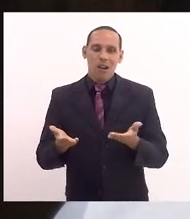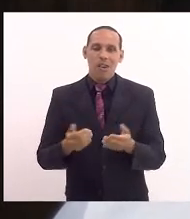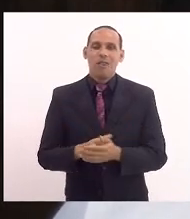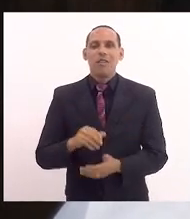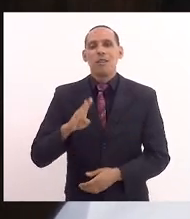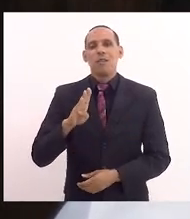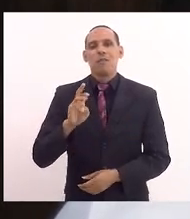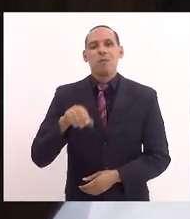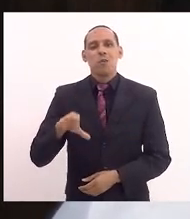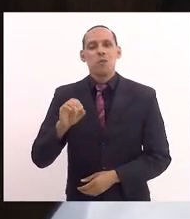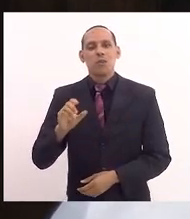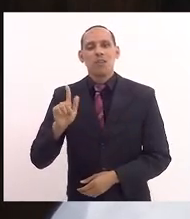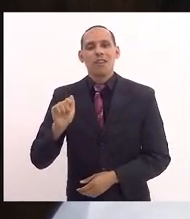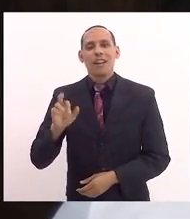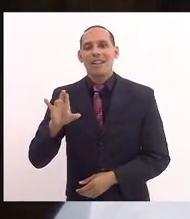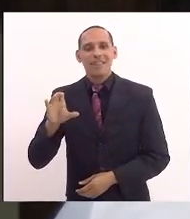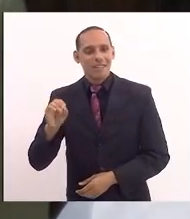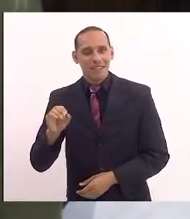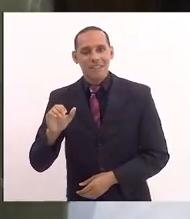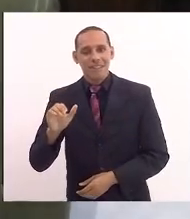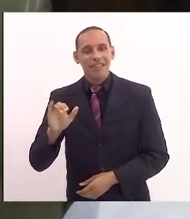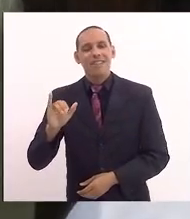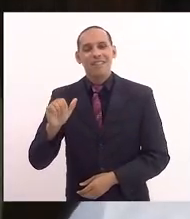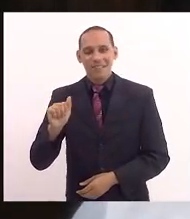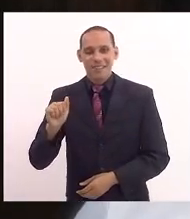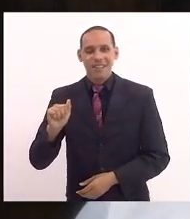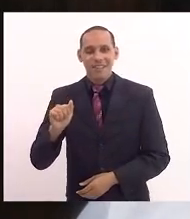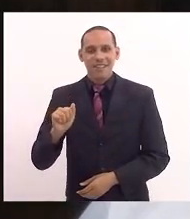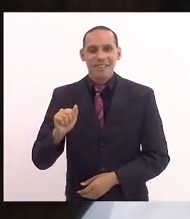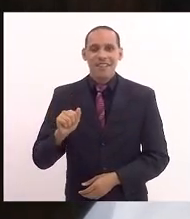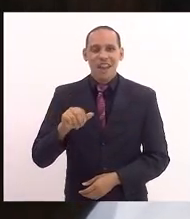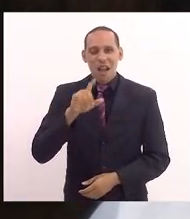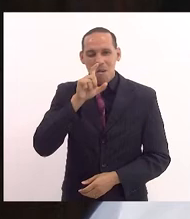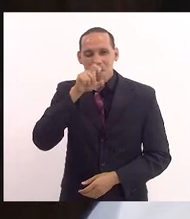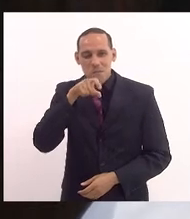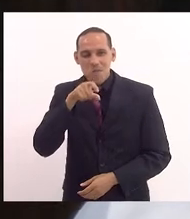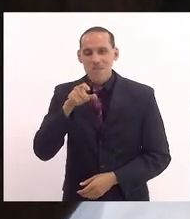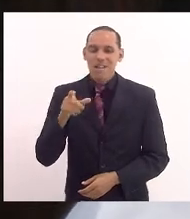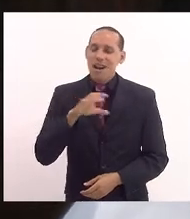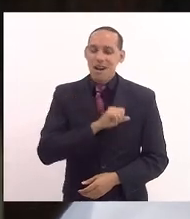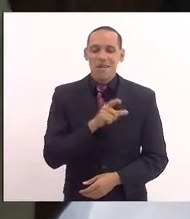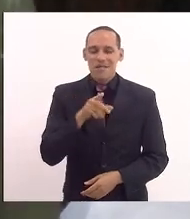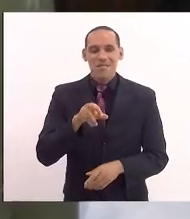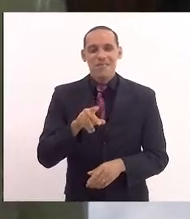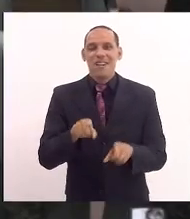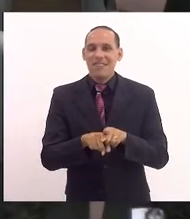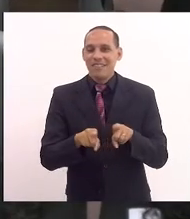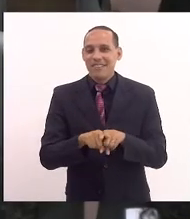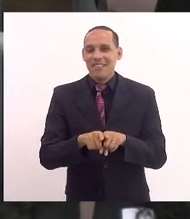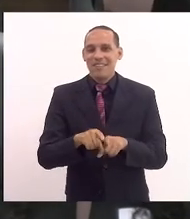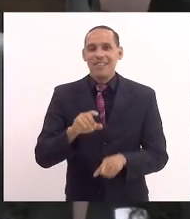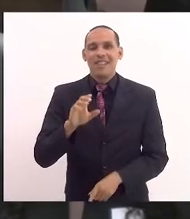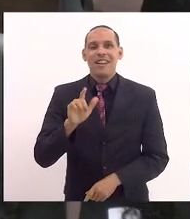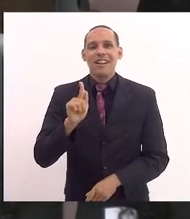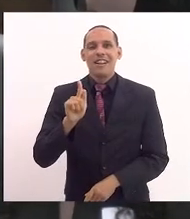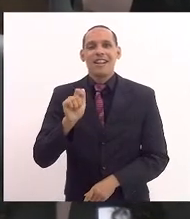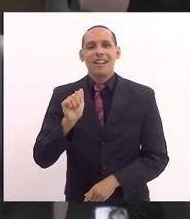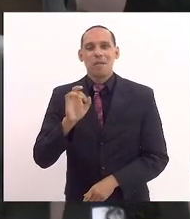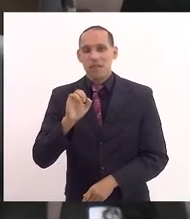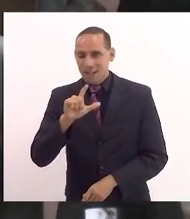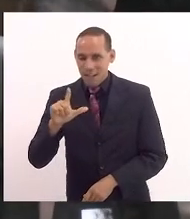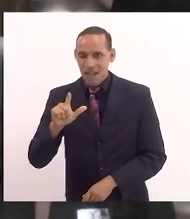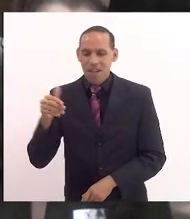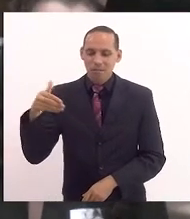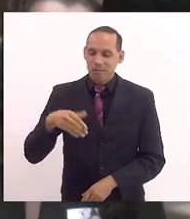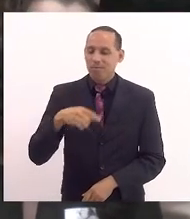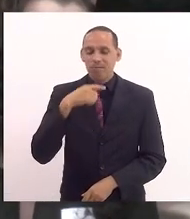Bruno Garcia, Bruxo, te amo, irmão. Tamo junto sempre. Gabriel Matos, infelizmente